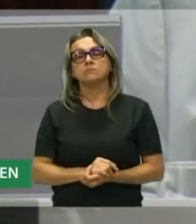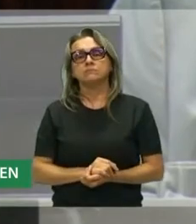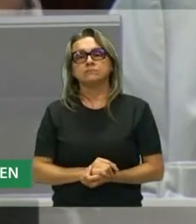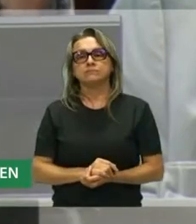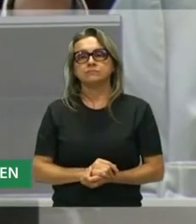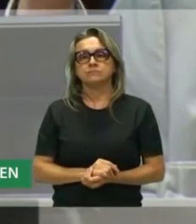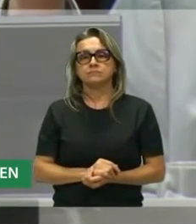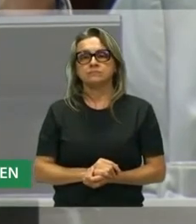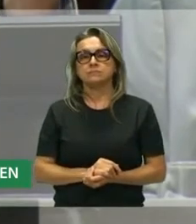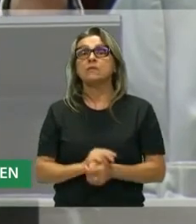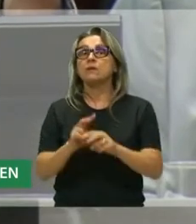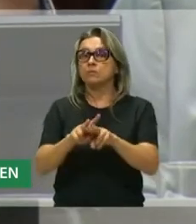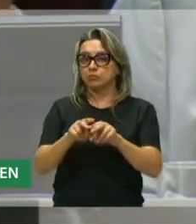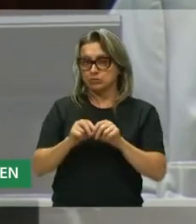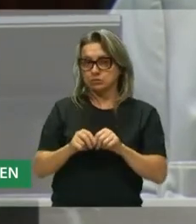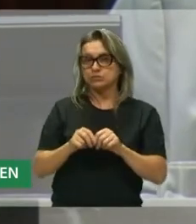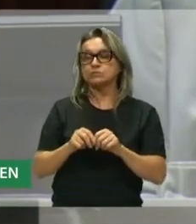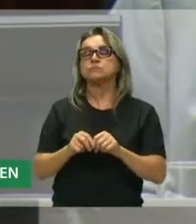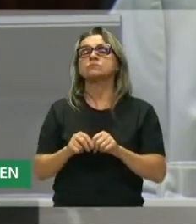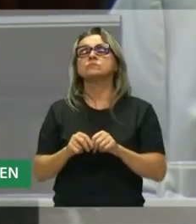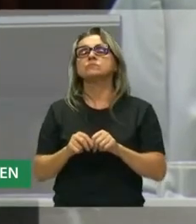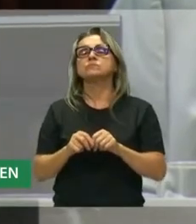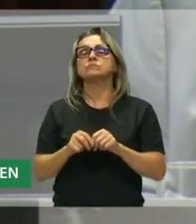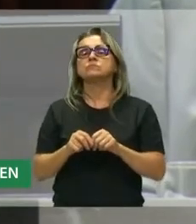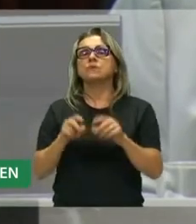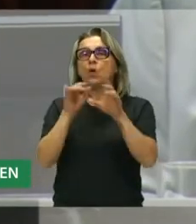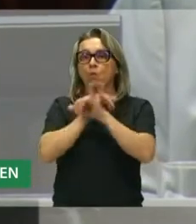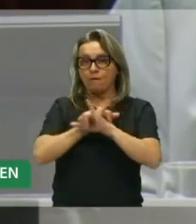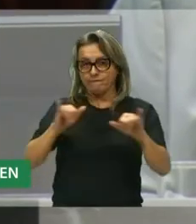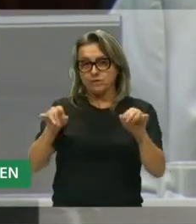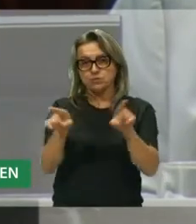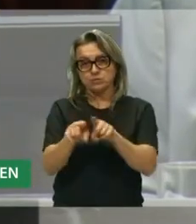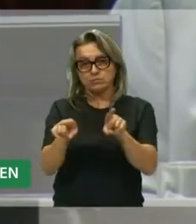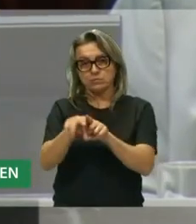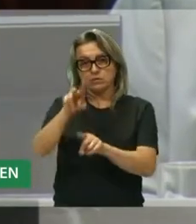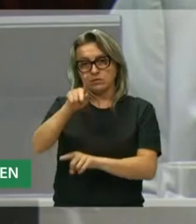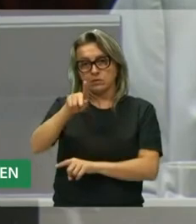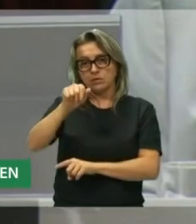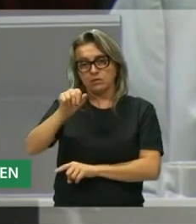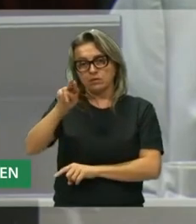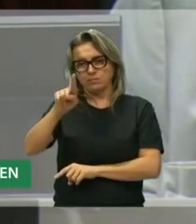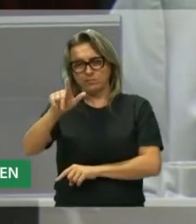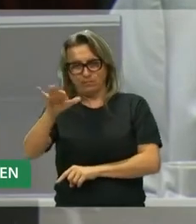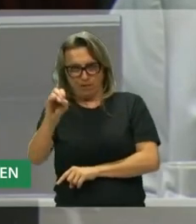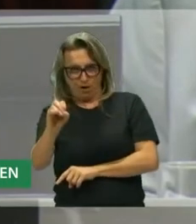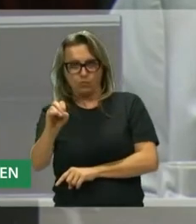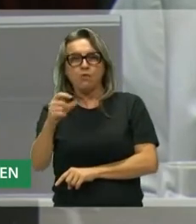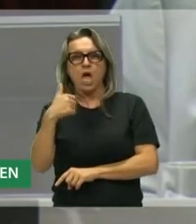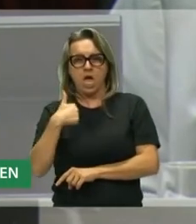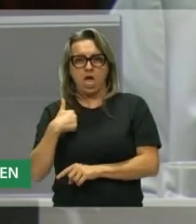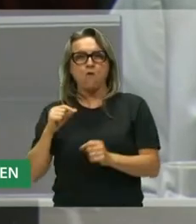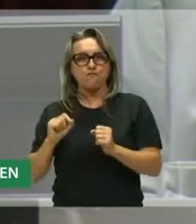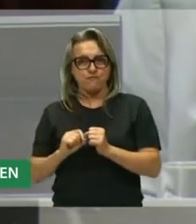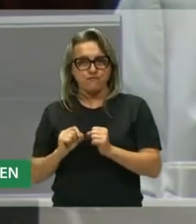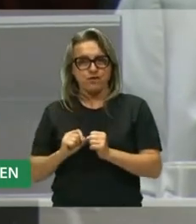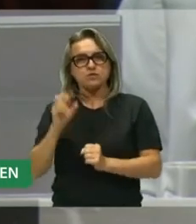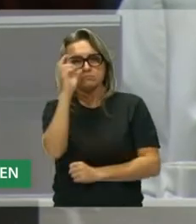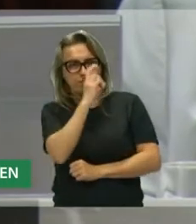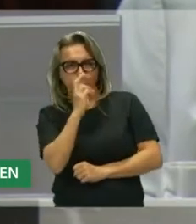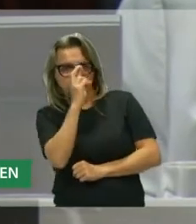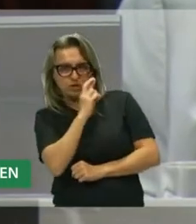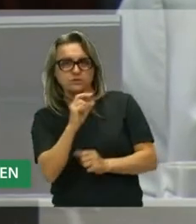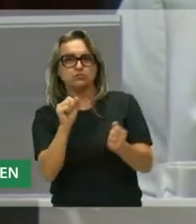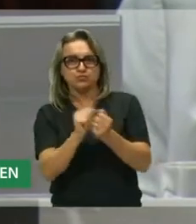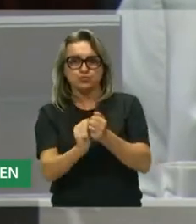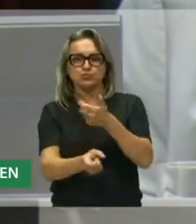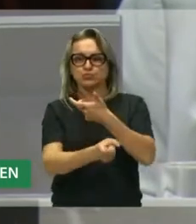exatamente nesse sentido, senhor Paulo, que eu lhe passo a informação que em uma das fiscalizações que nós fizemos junto ao Poder